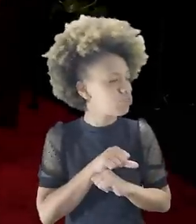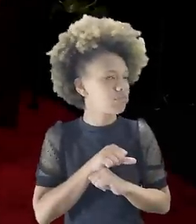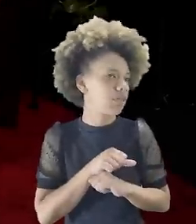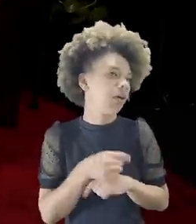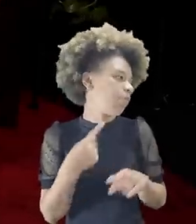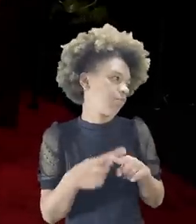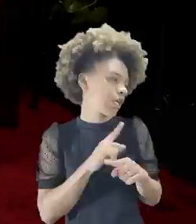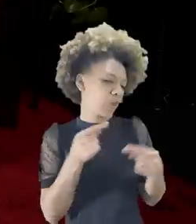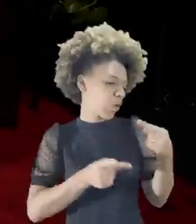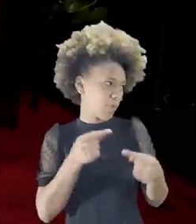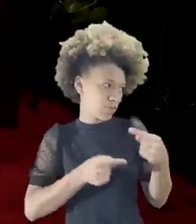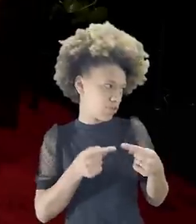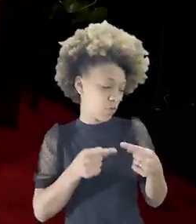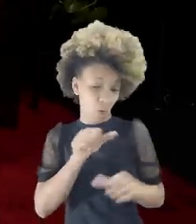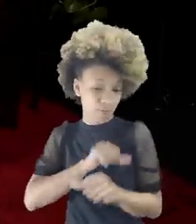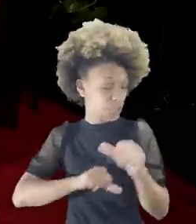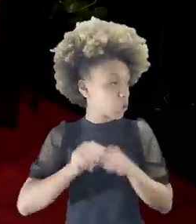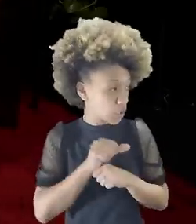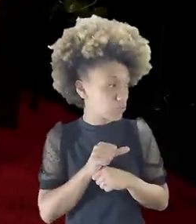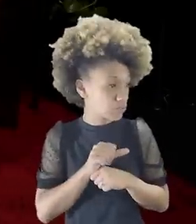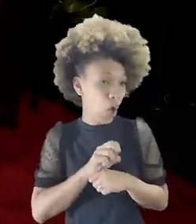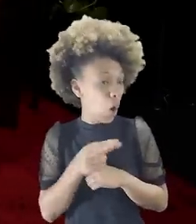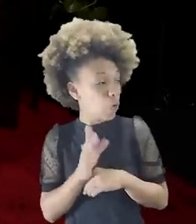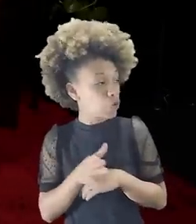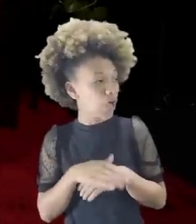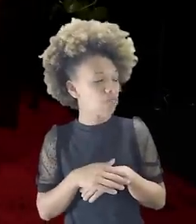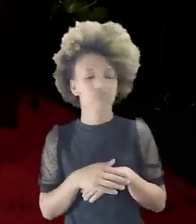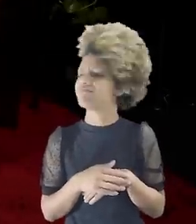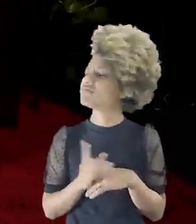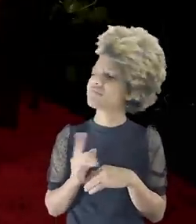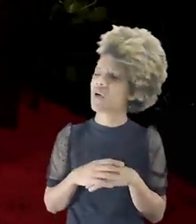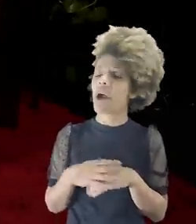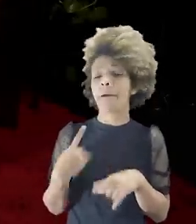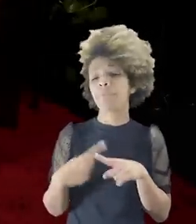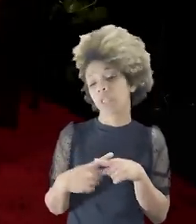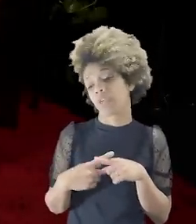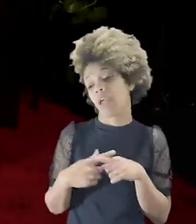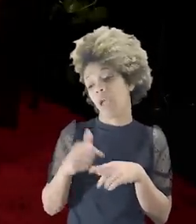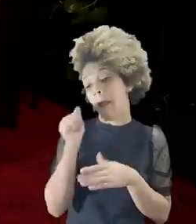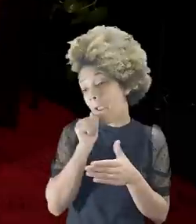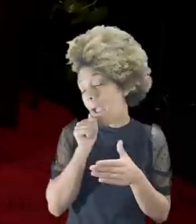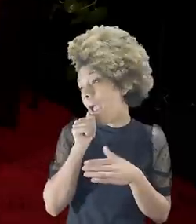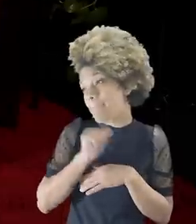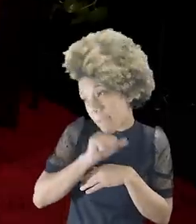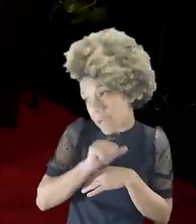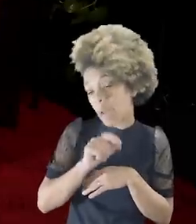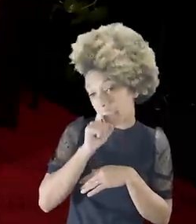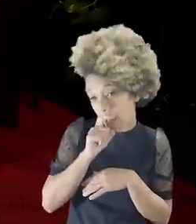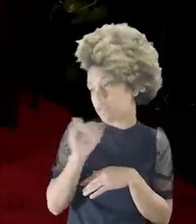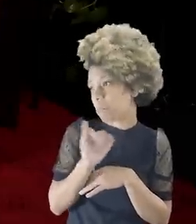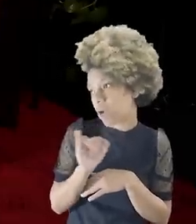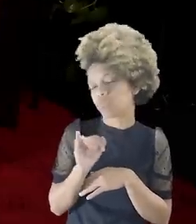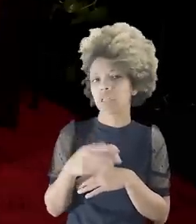a coisa você não era tão competitivo quanto você se torna Ou você já era casa do seu pai dos meus irmãos né Ah tá porque